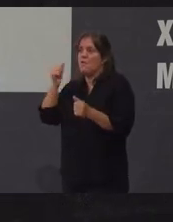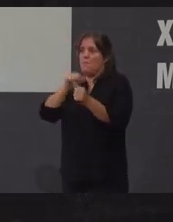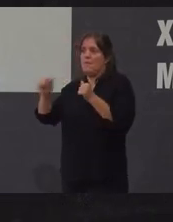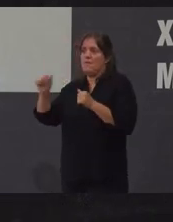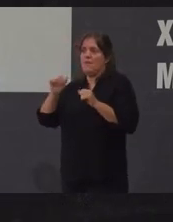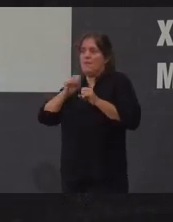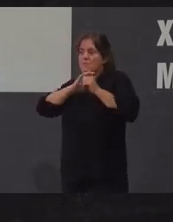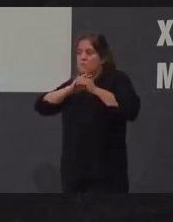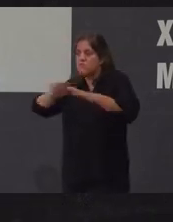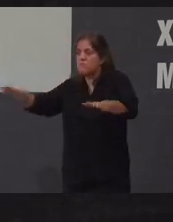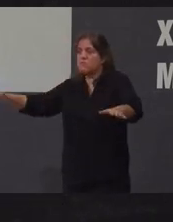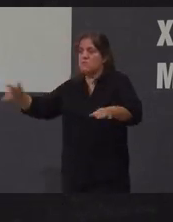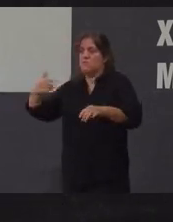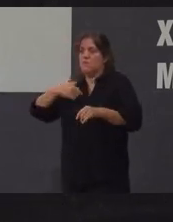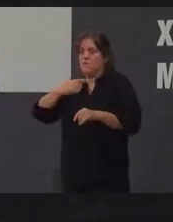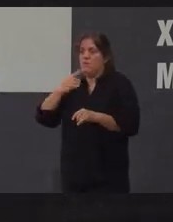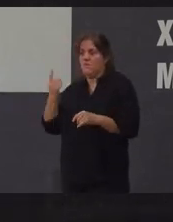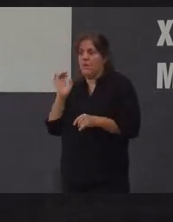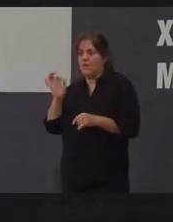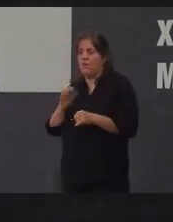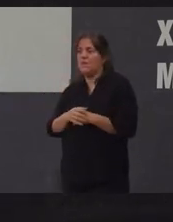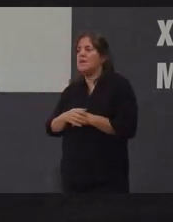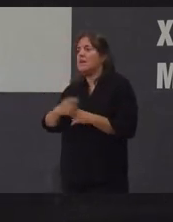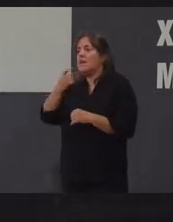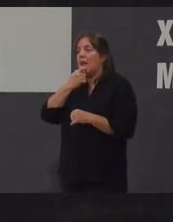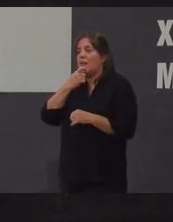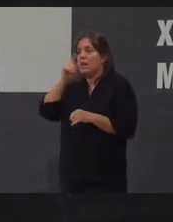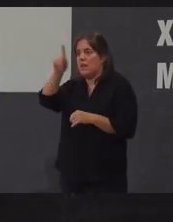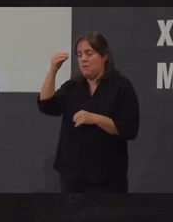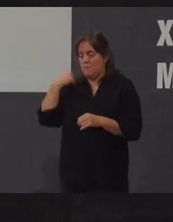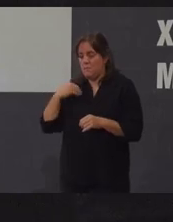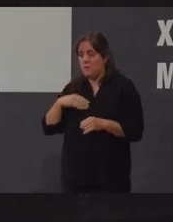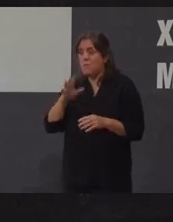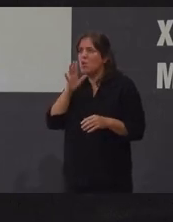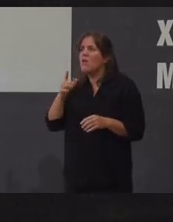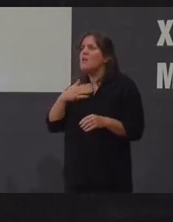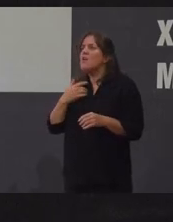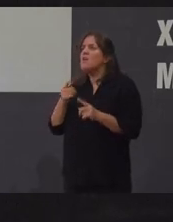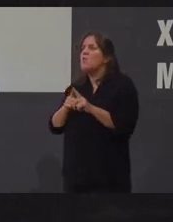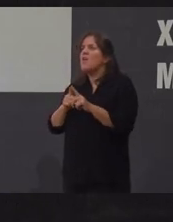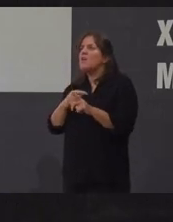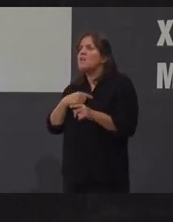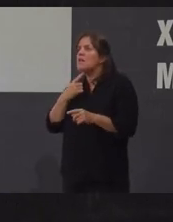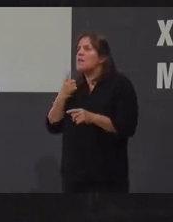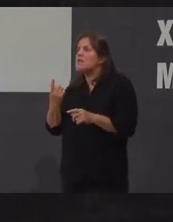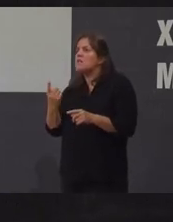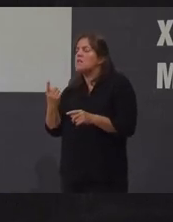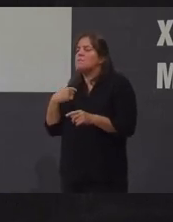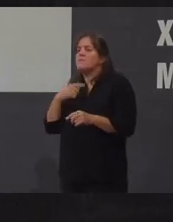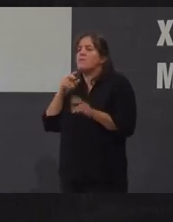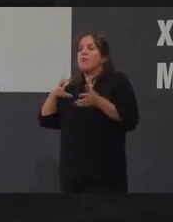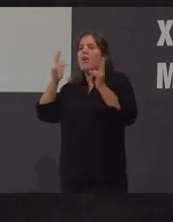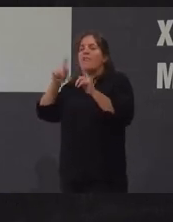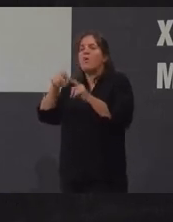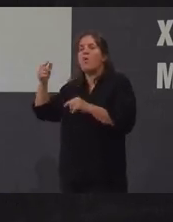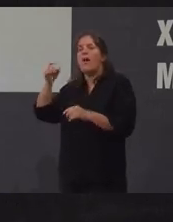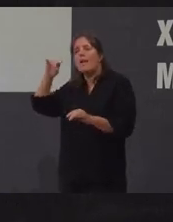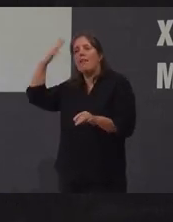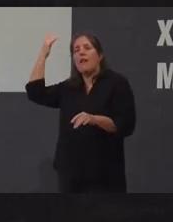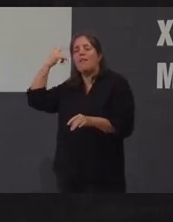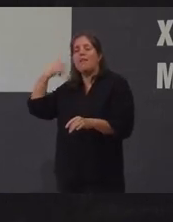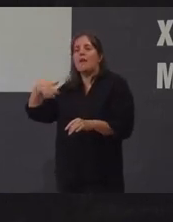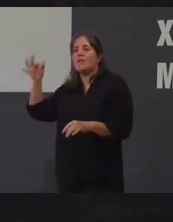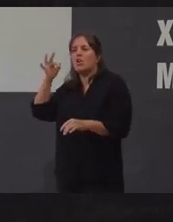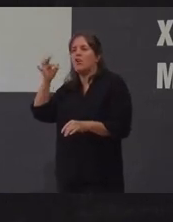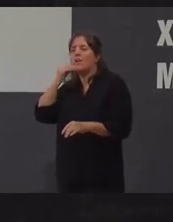democracia no mundo, ese é o Reino Unido. Pero se a democracia non podemos idealizar o sistema teórico, igual que as teorías